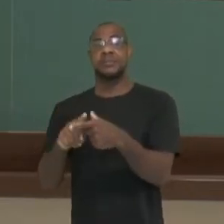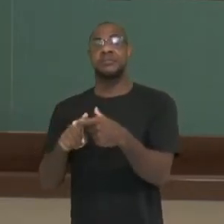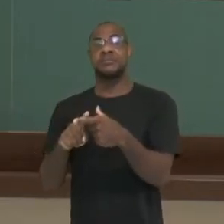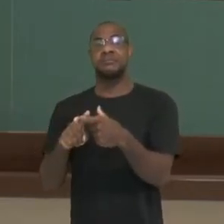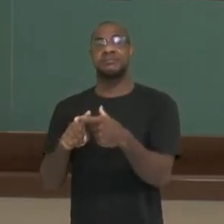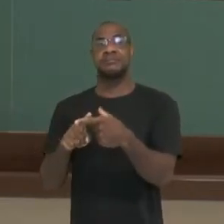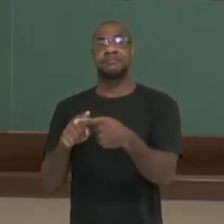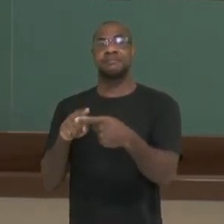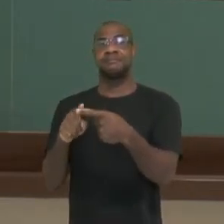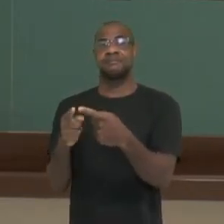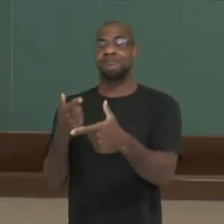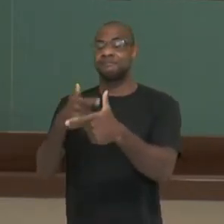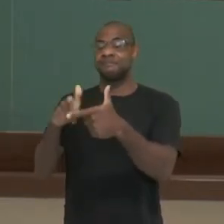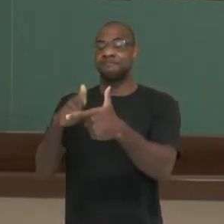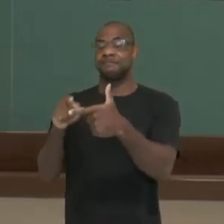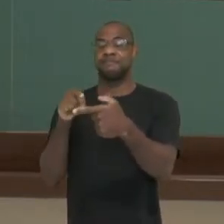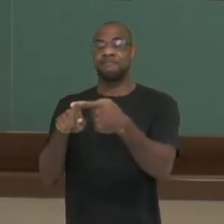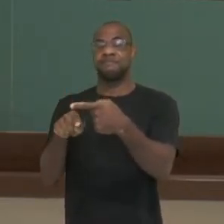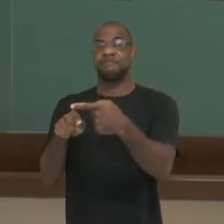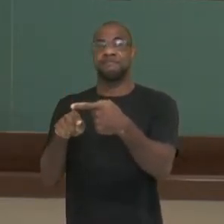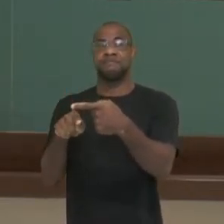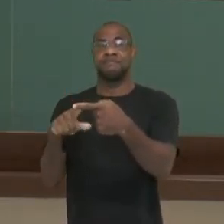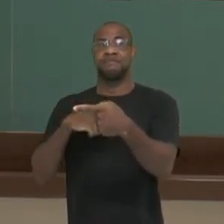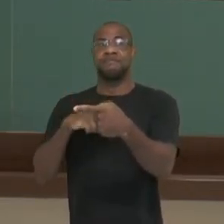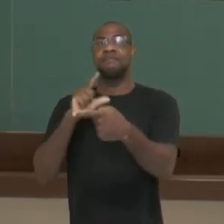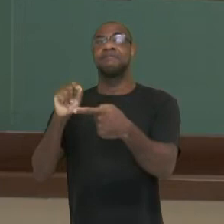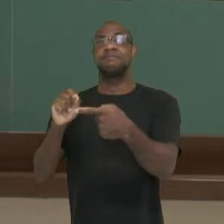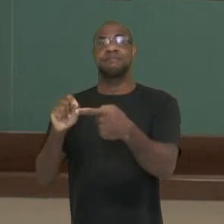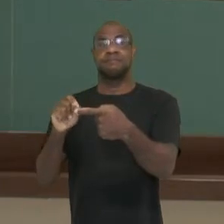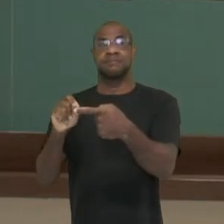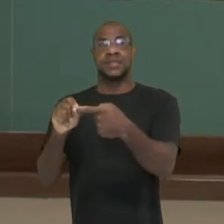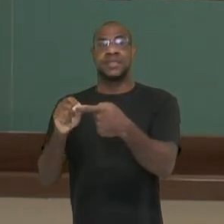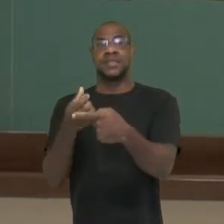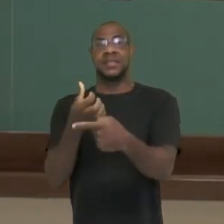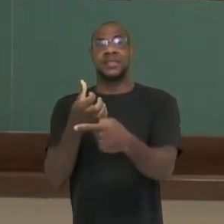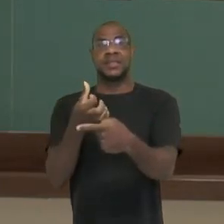princípio multiplicativo, aonde eu vou ter